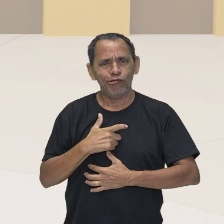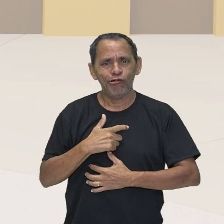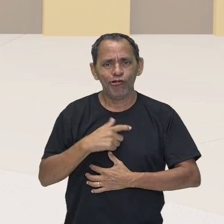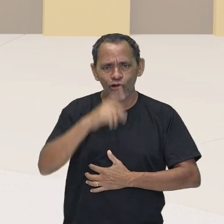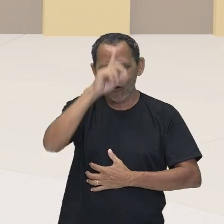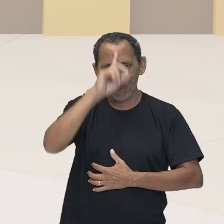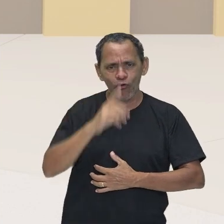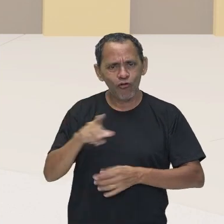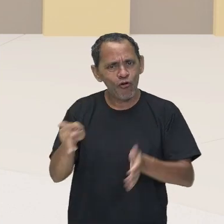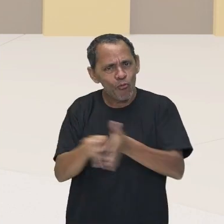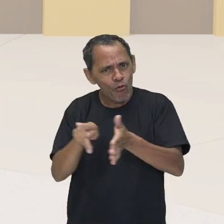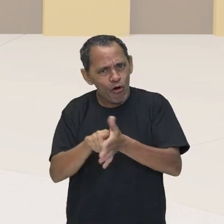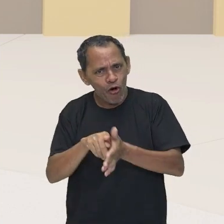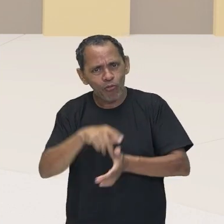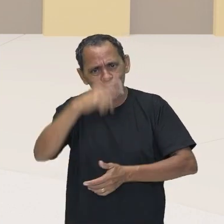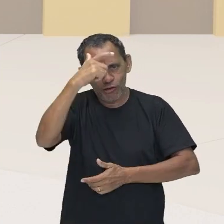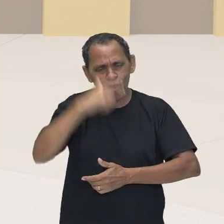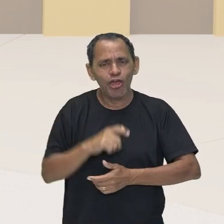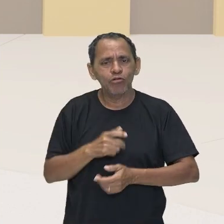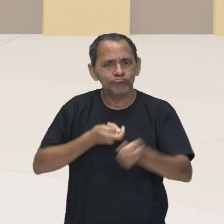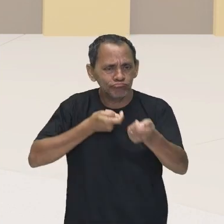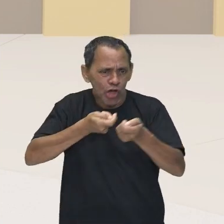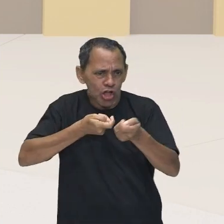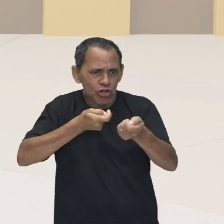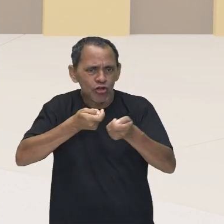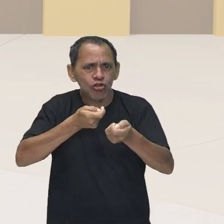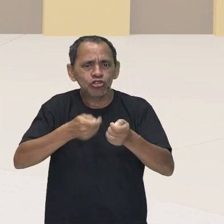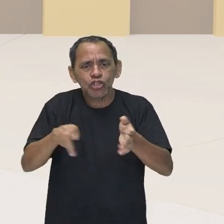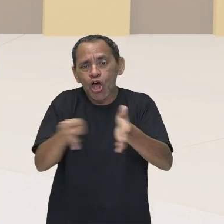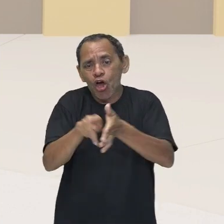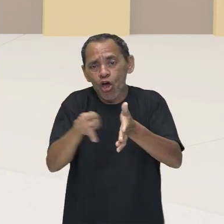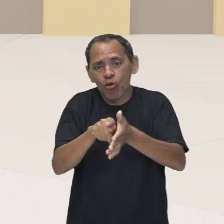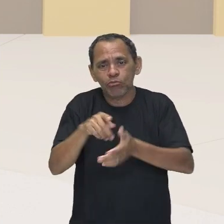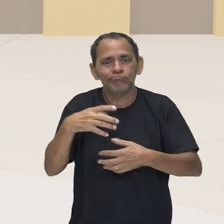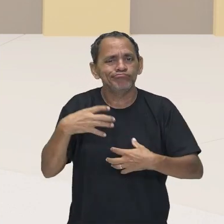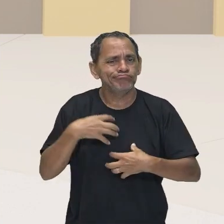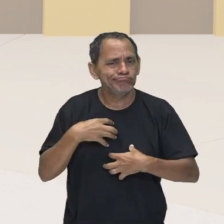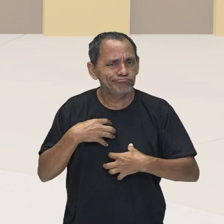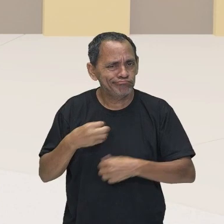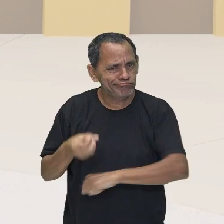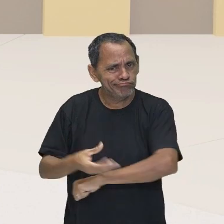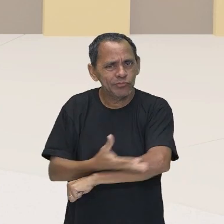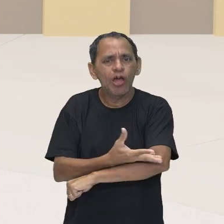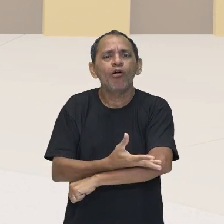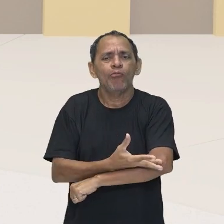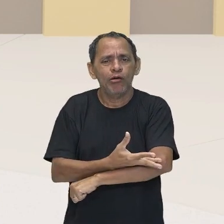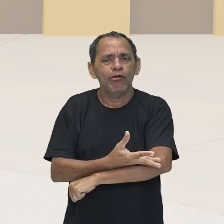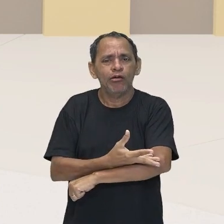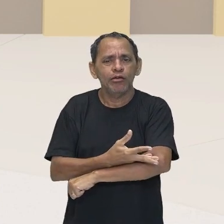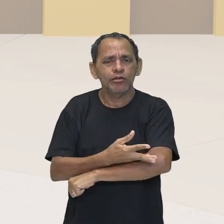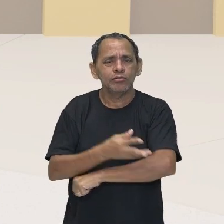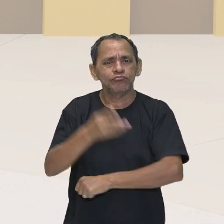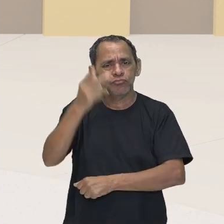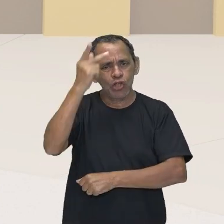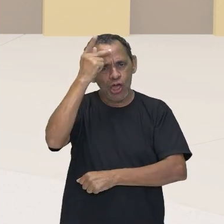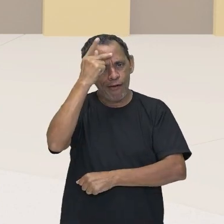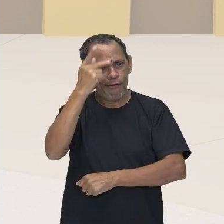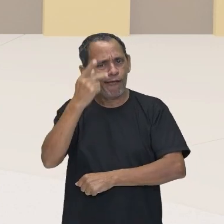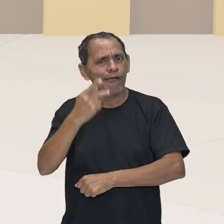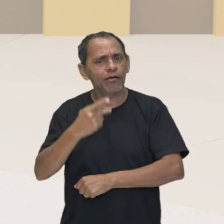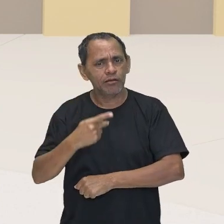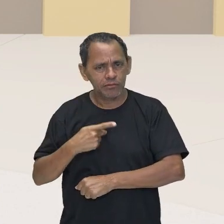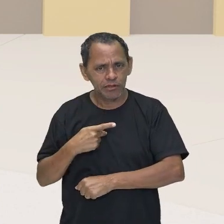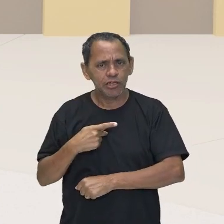envolve administrar os próprios sentimentos e reconhecer as emoções, as nossas e também